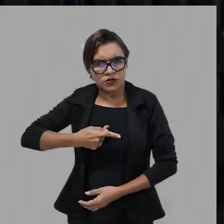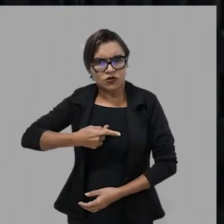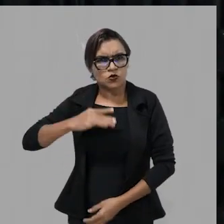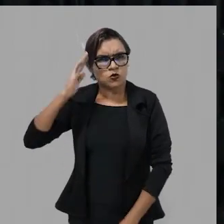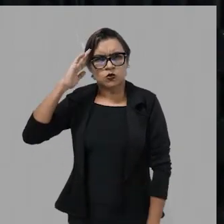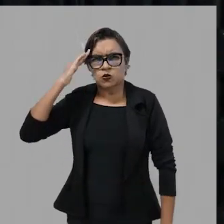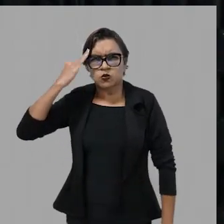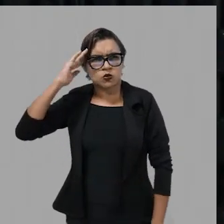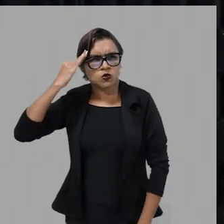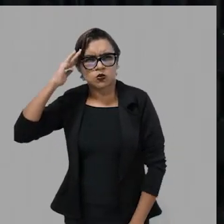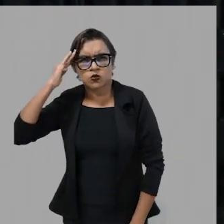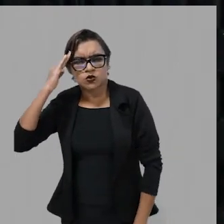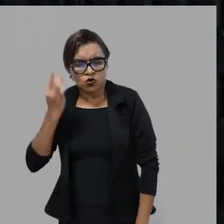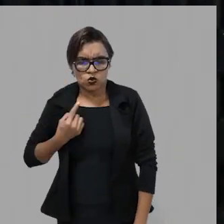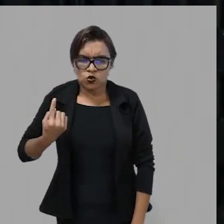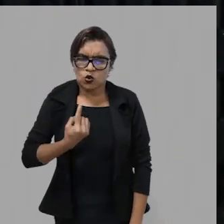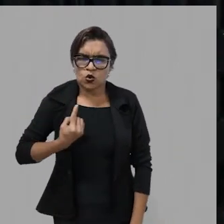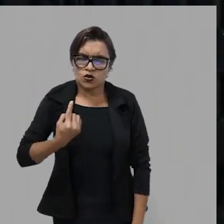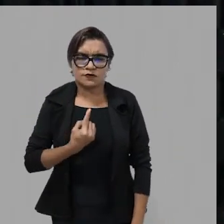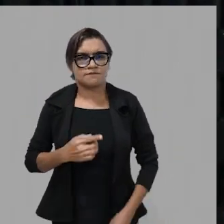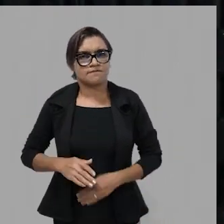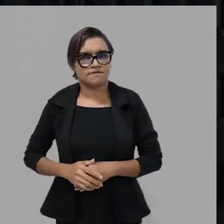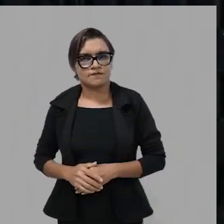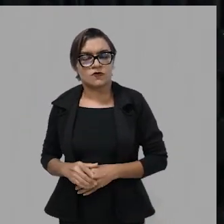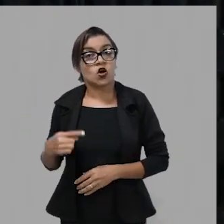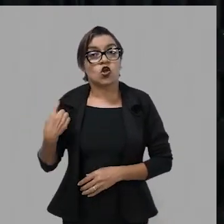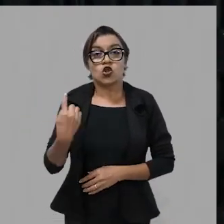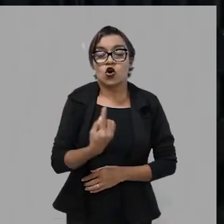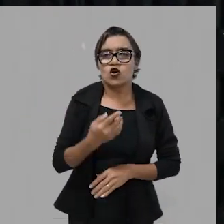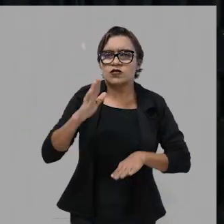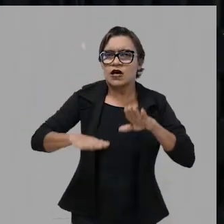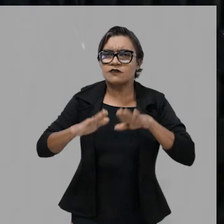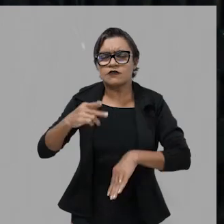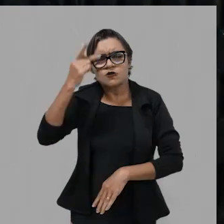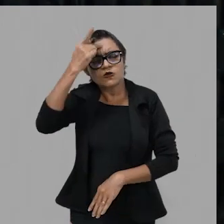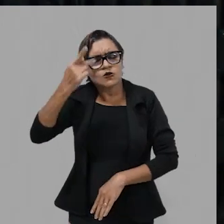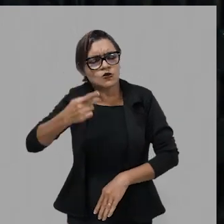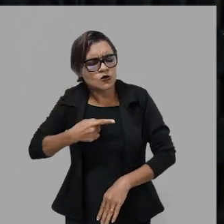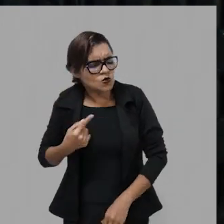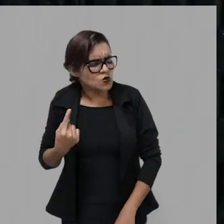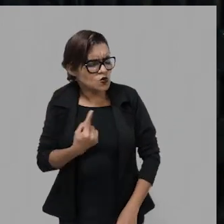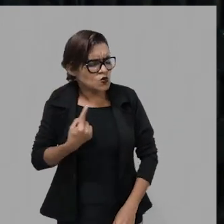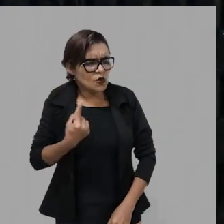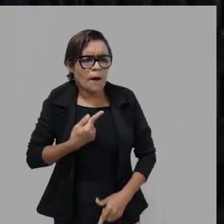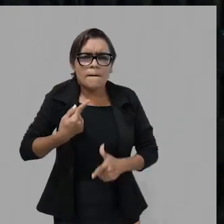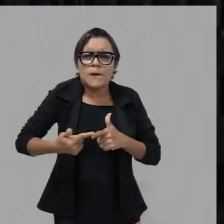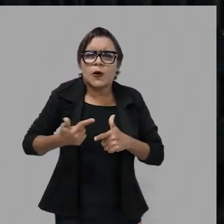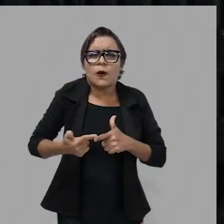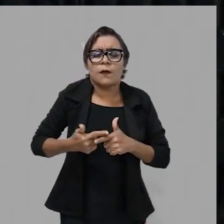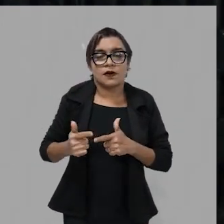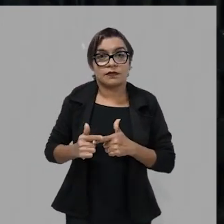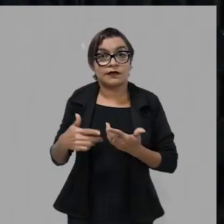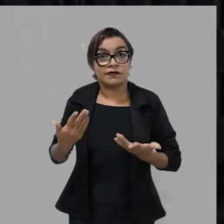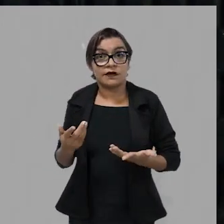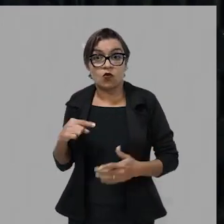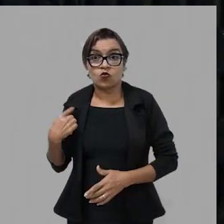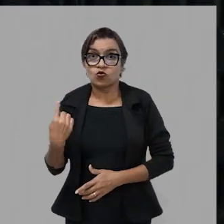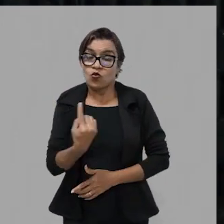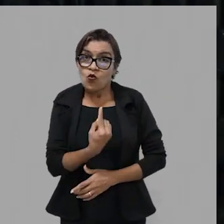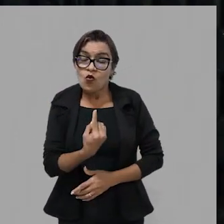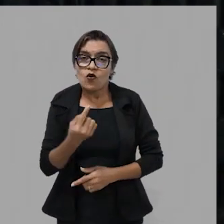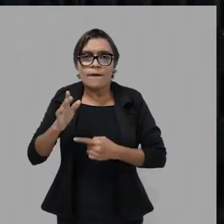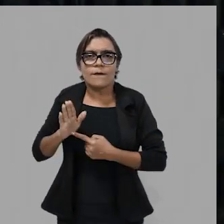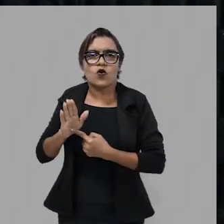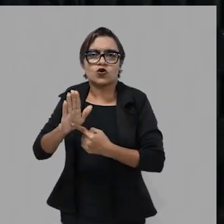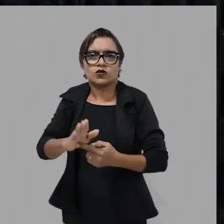desentendi. Quantos de nós já nos desentendemos com nós mesmos? Então, trazendo esse poema aqui para a nossa realidade, ele